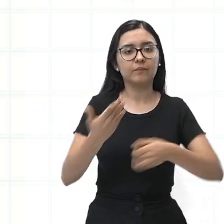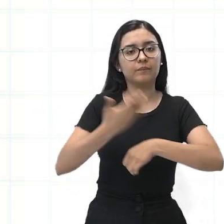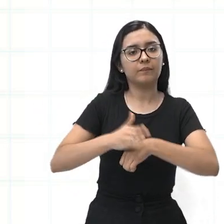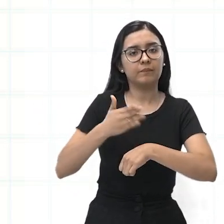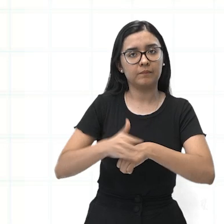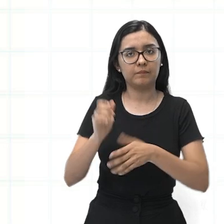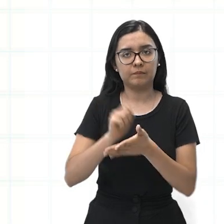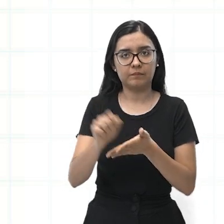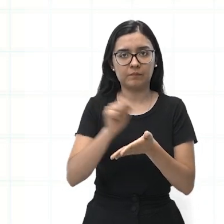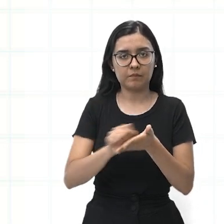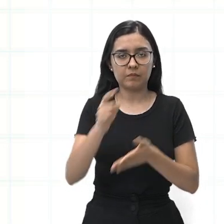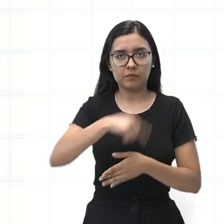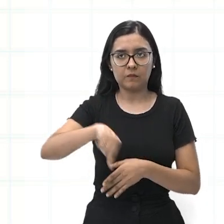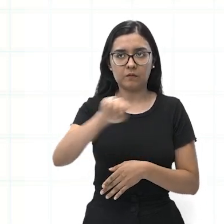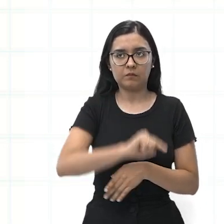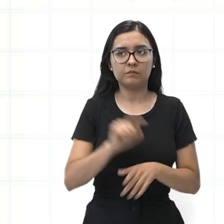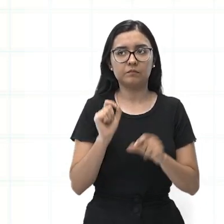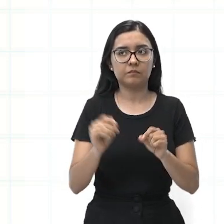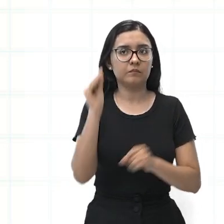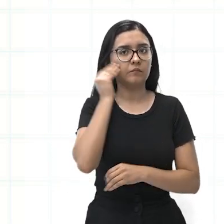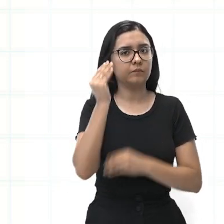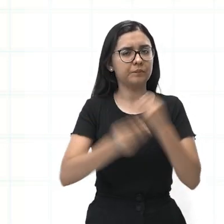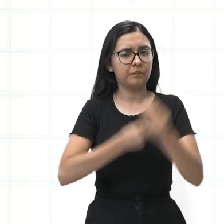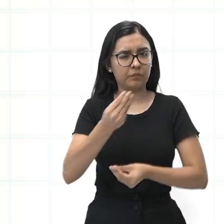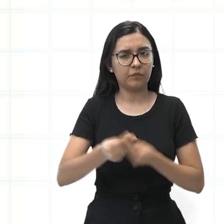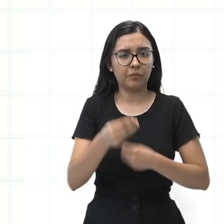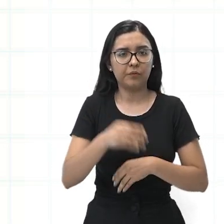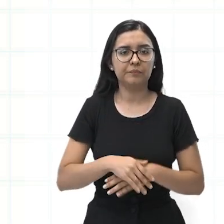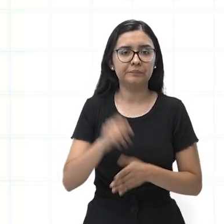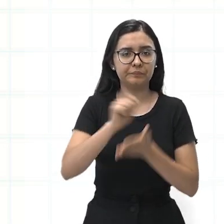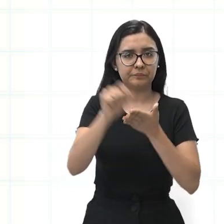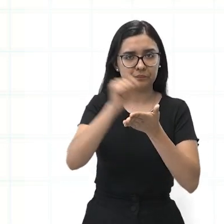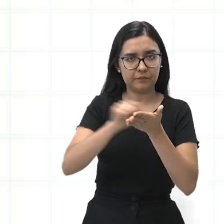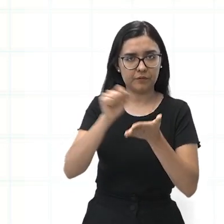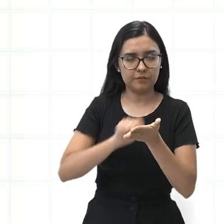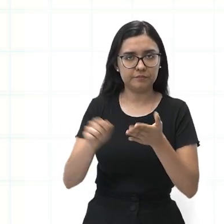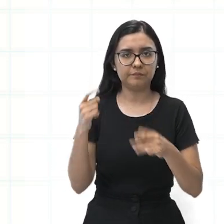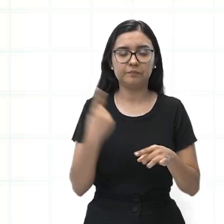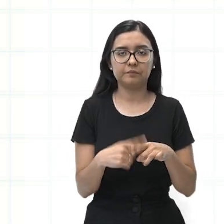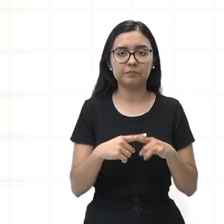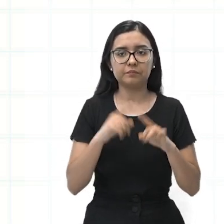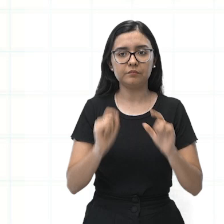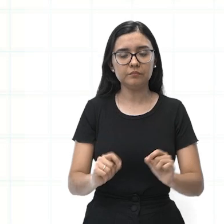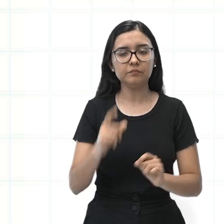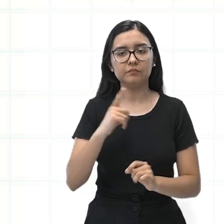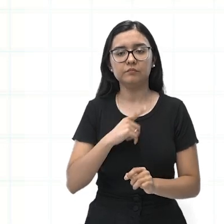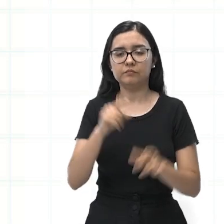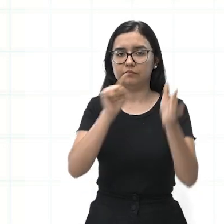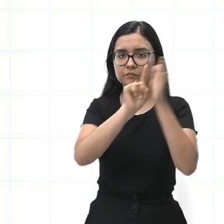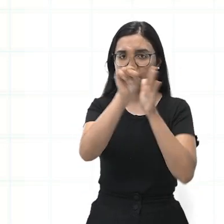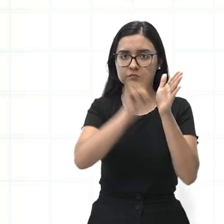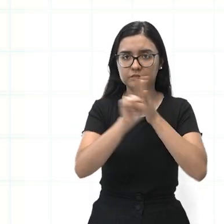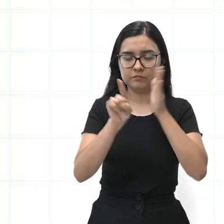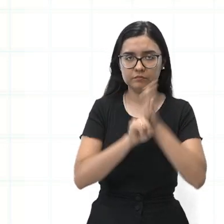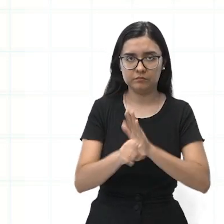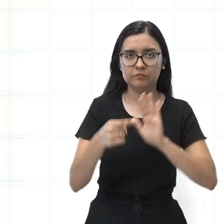de escrita. Vocês podem ir já vendo como é que funciona essa escrita. Seguindo aquelas perguntas que eu passei no